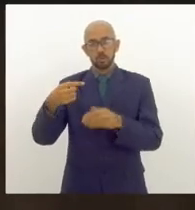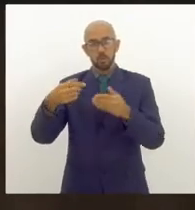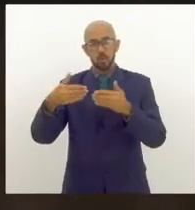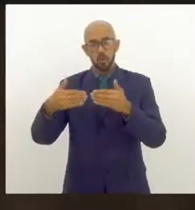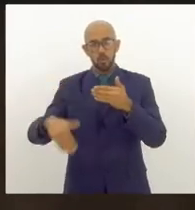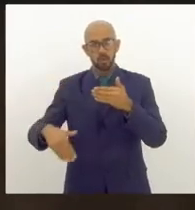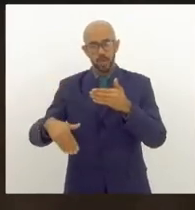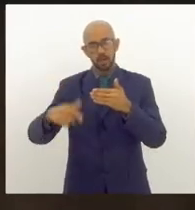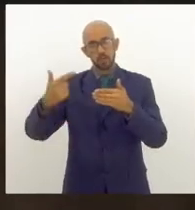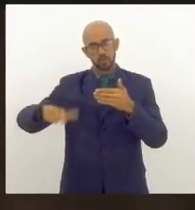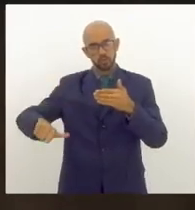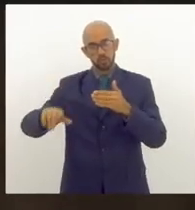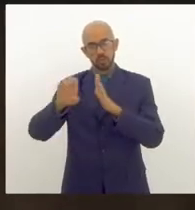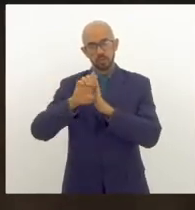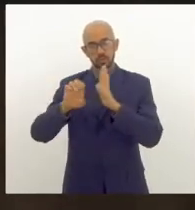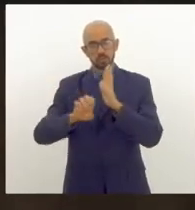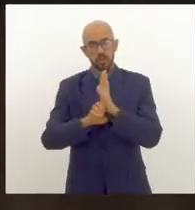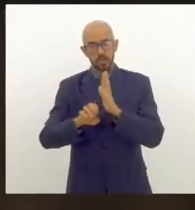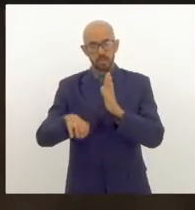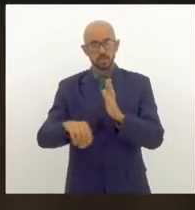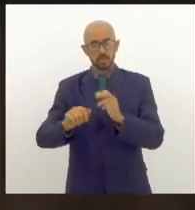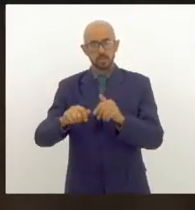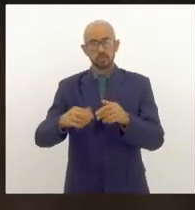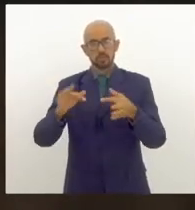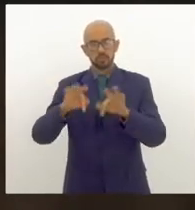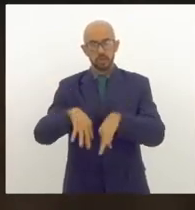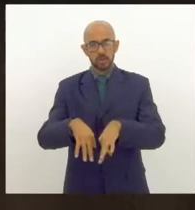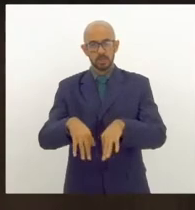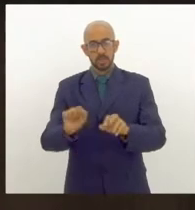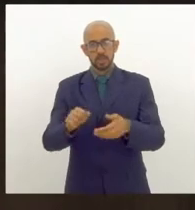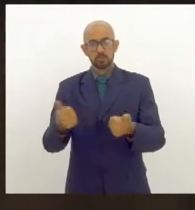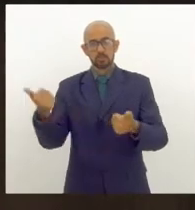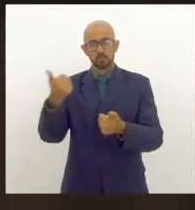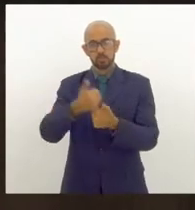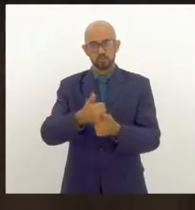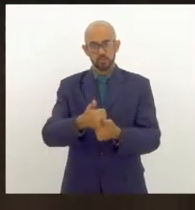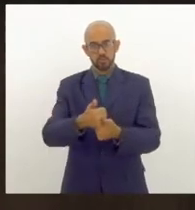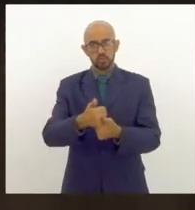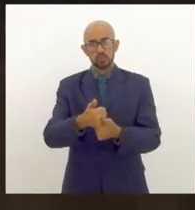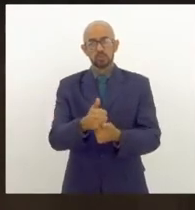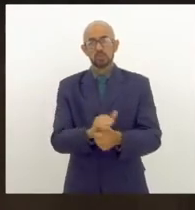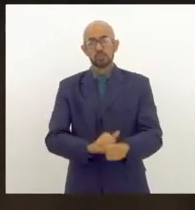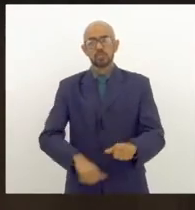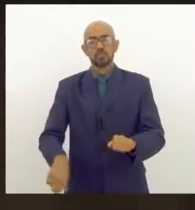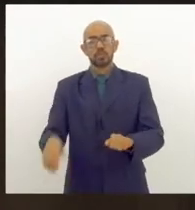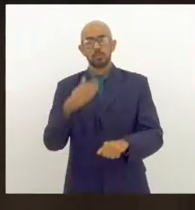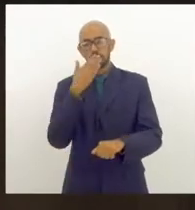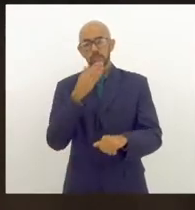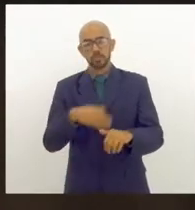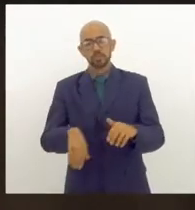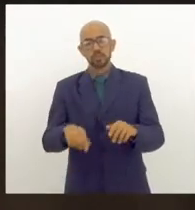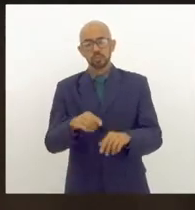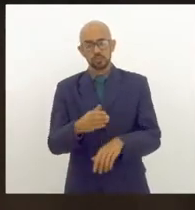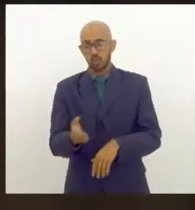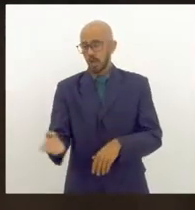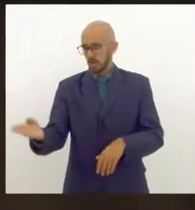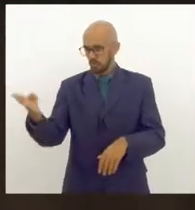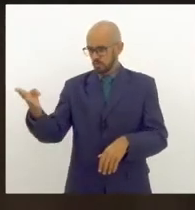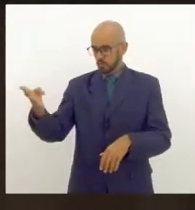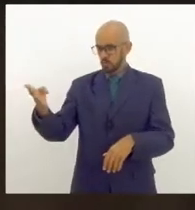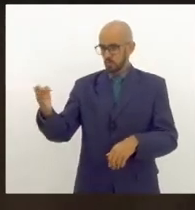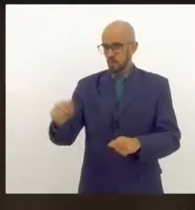Contrário às demais emendas, concluindo por substitutivo, pedindo a Vossa